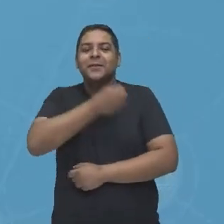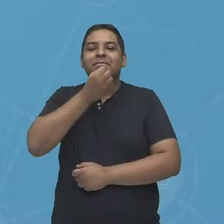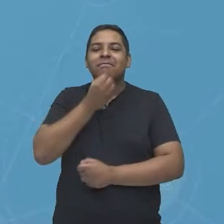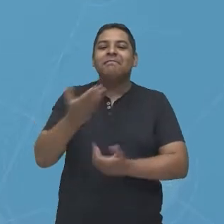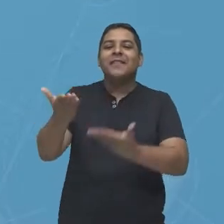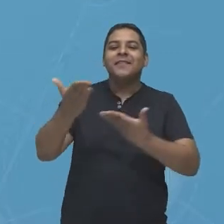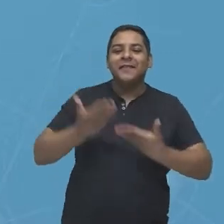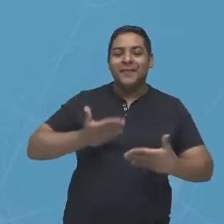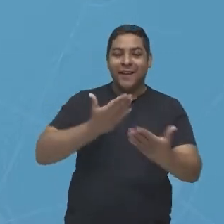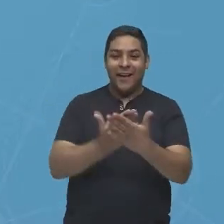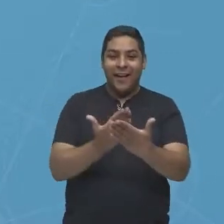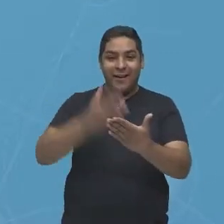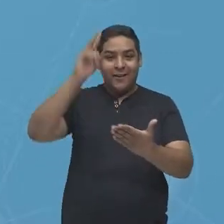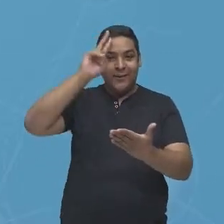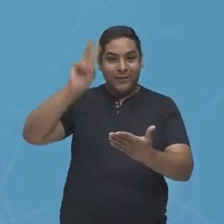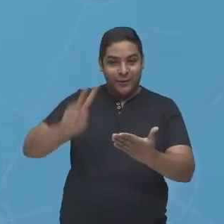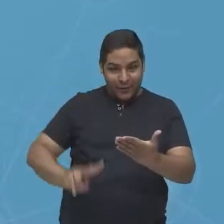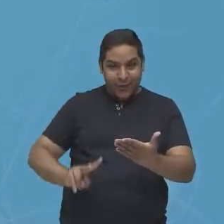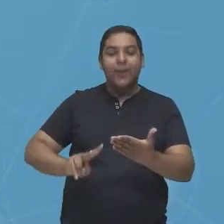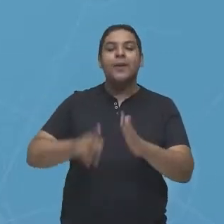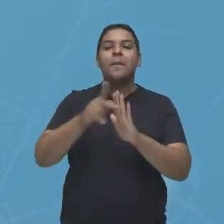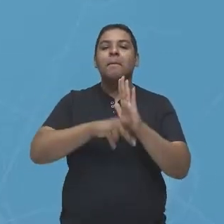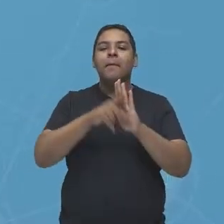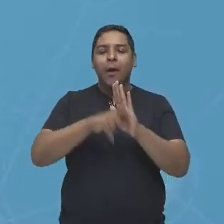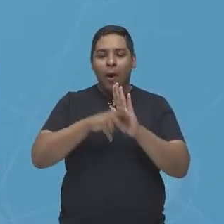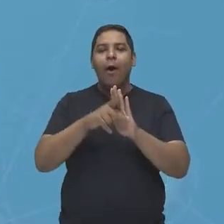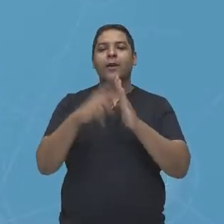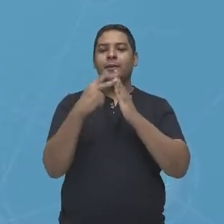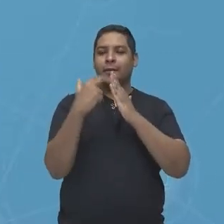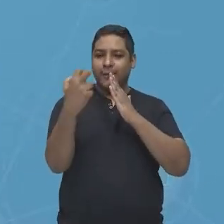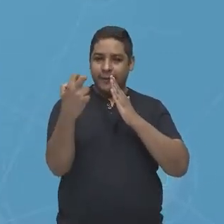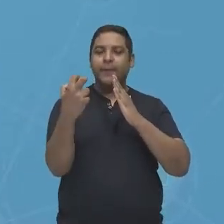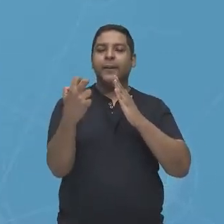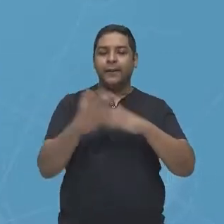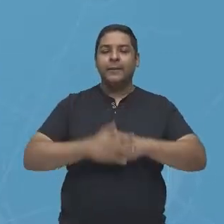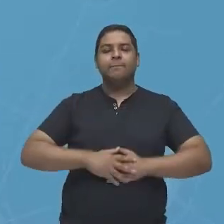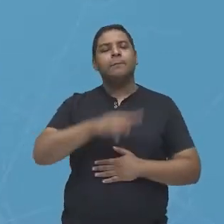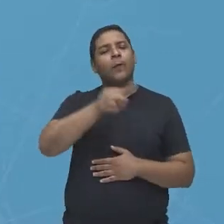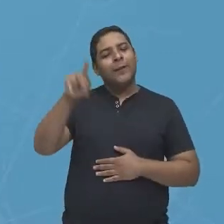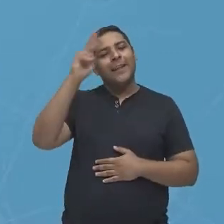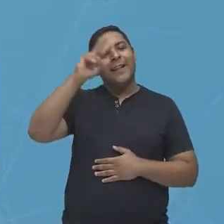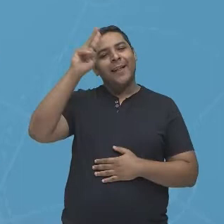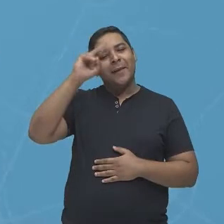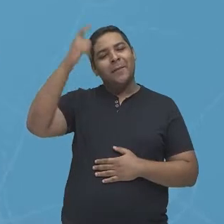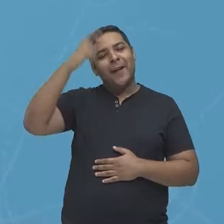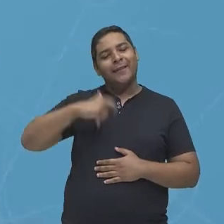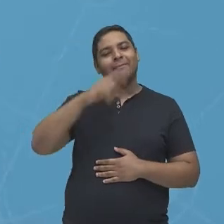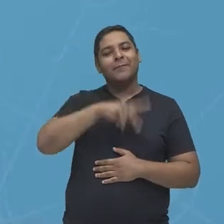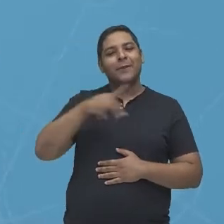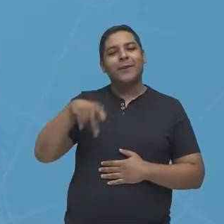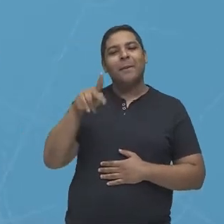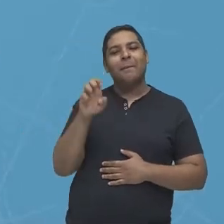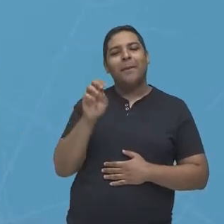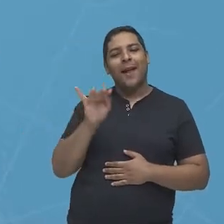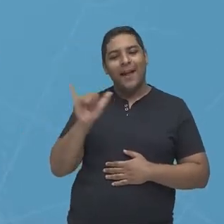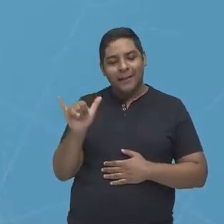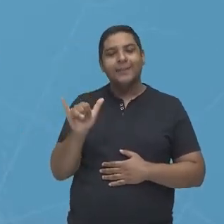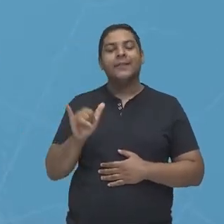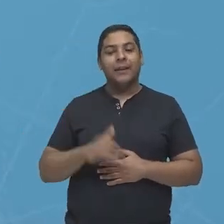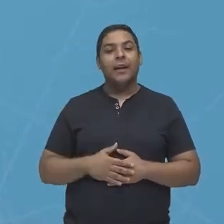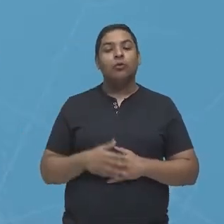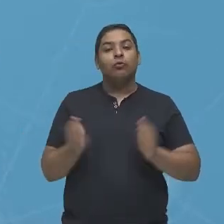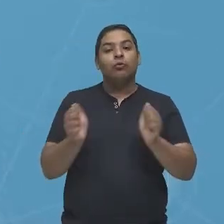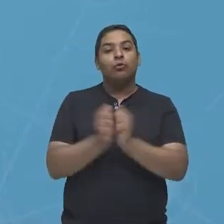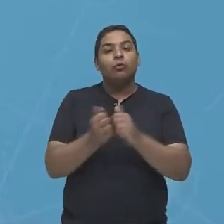bem-vindos a mais uma aula de História do nosso projeto Aula em Casa. Como você já deve lembrar, eu sou a professora Pet Ribeiro e vou estar aqui com vocês